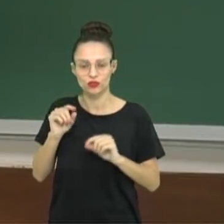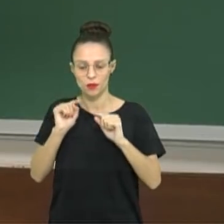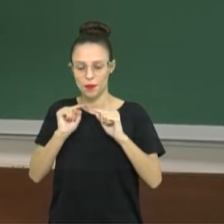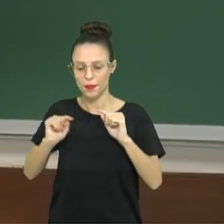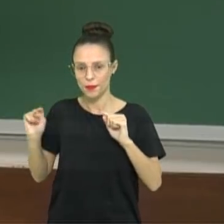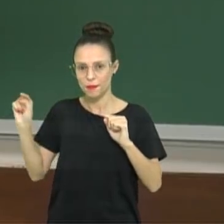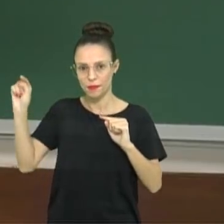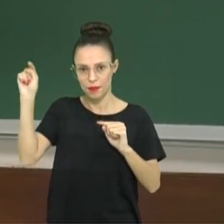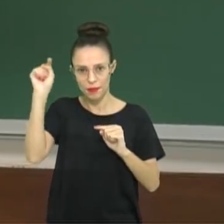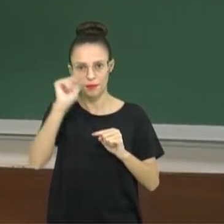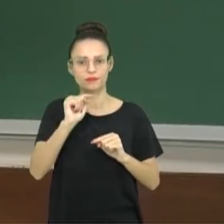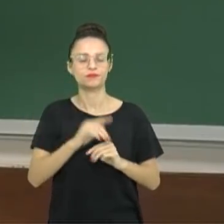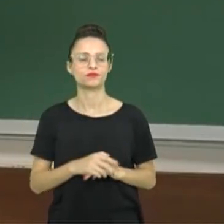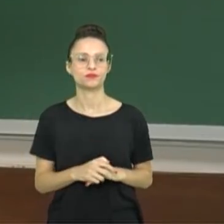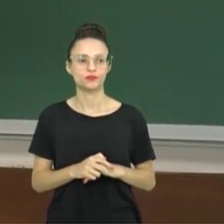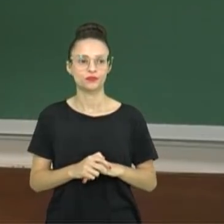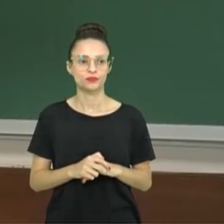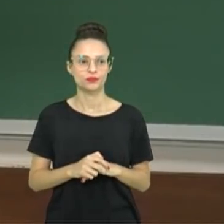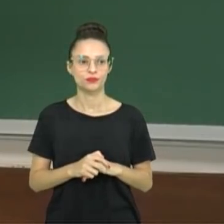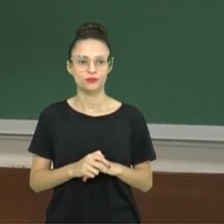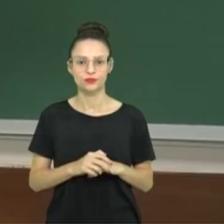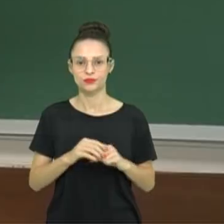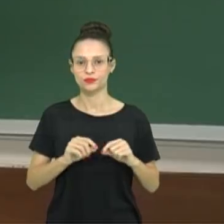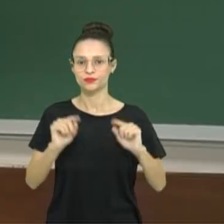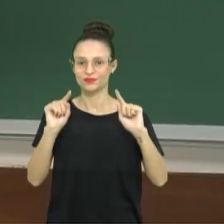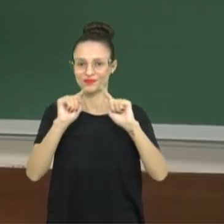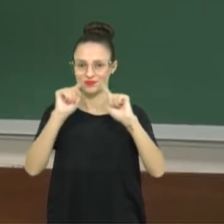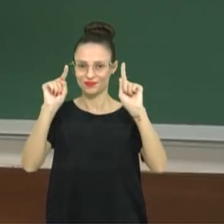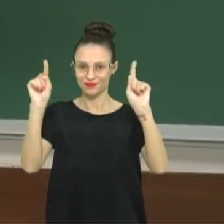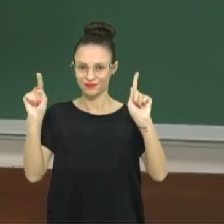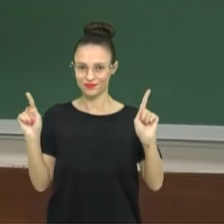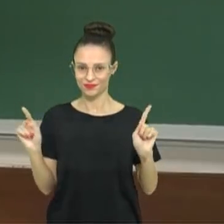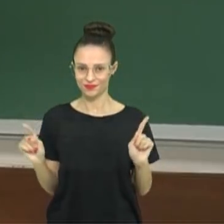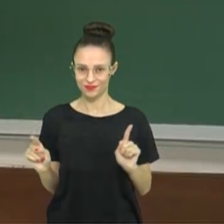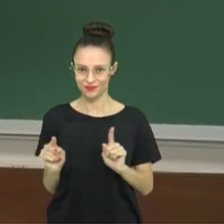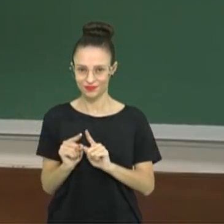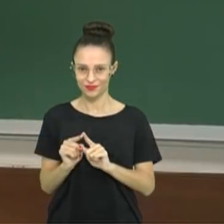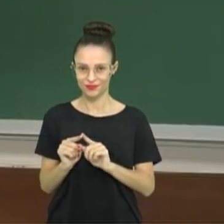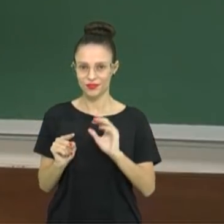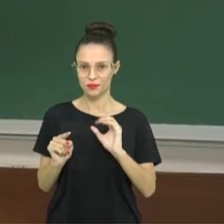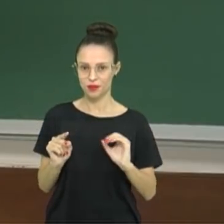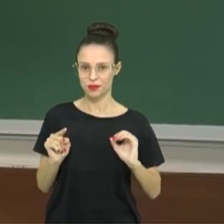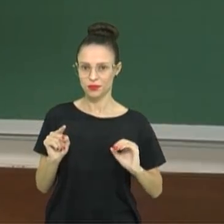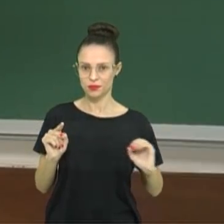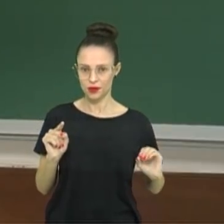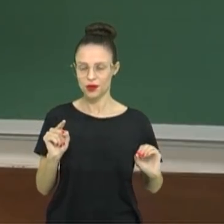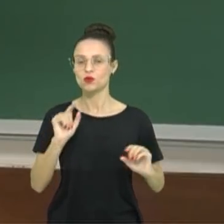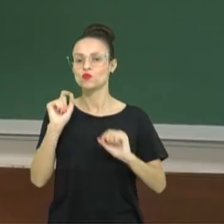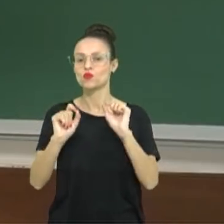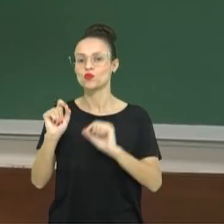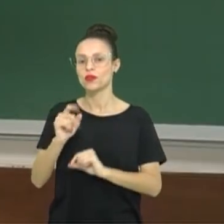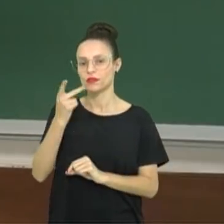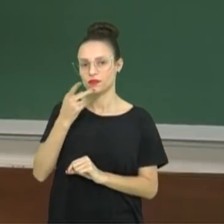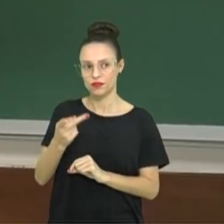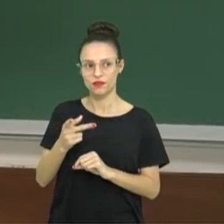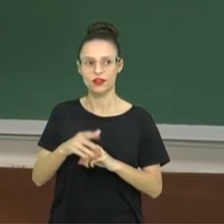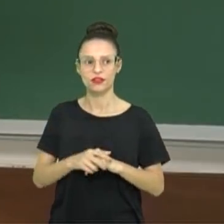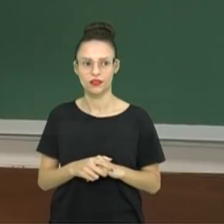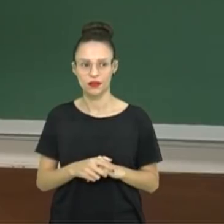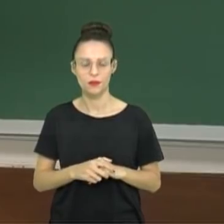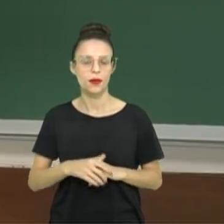pontilhado. O balãozinho, a nuvenzinha, indicando com bolinhas, quem está falando que